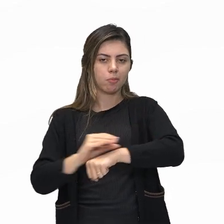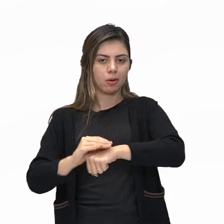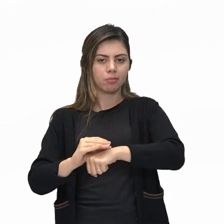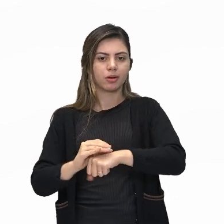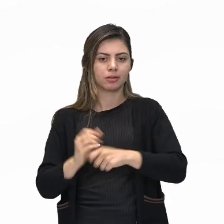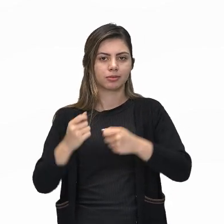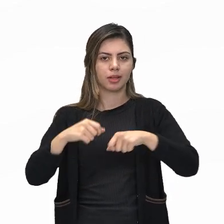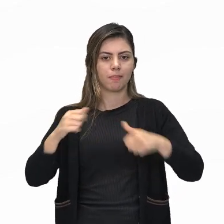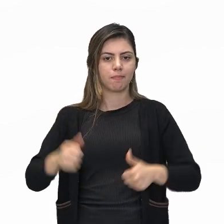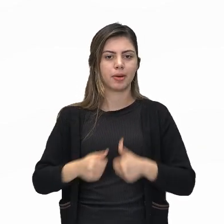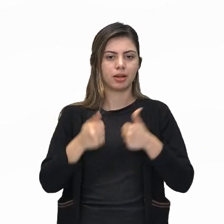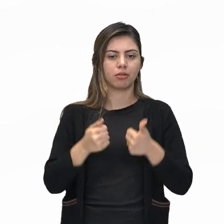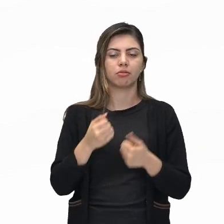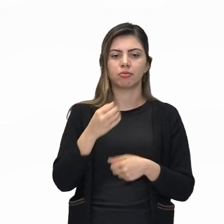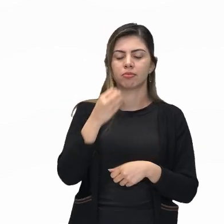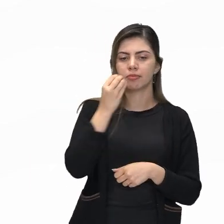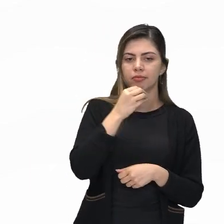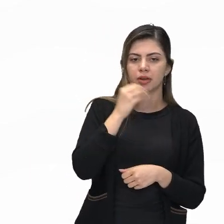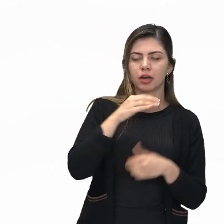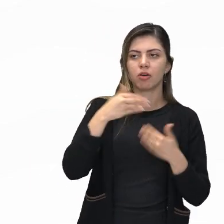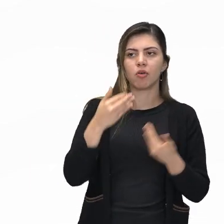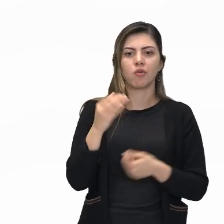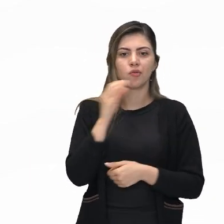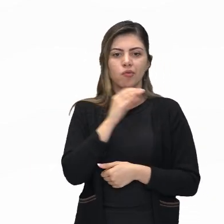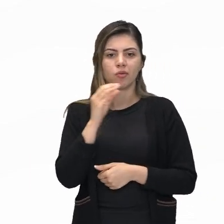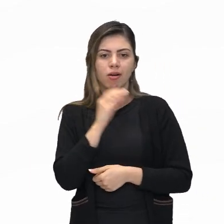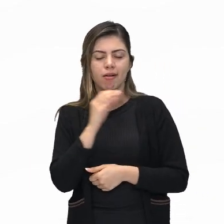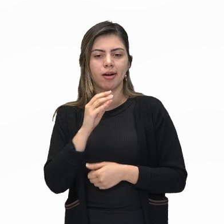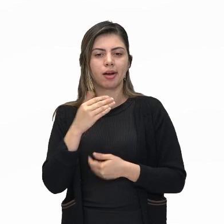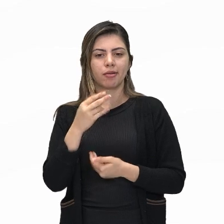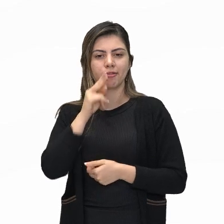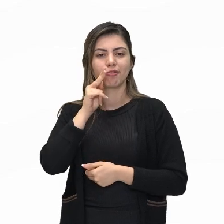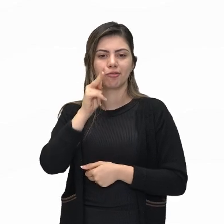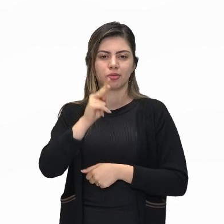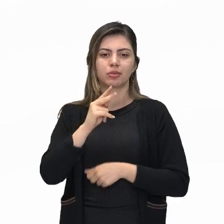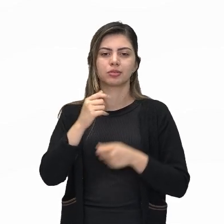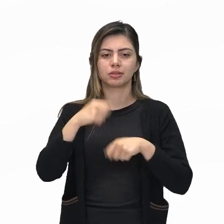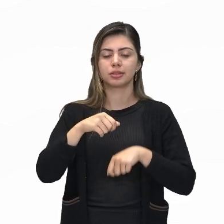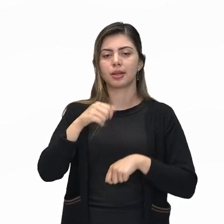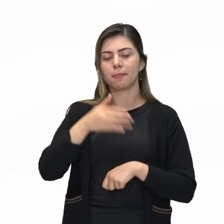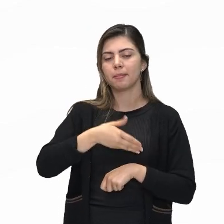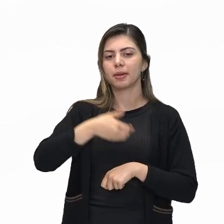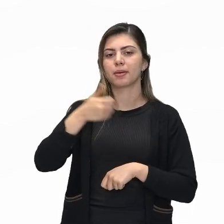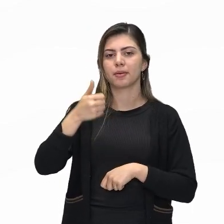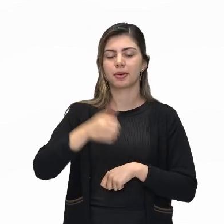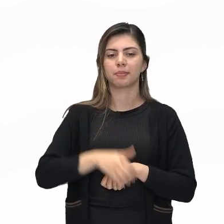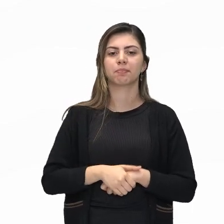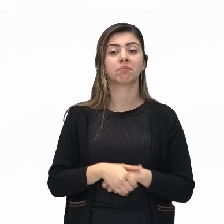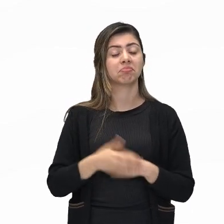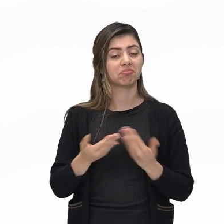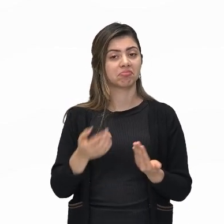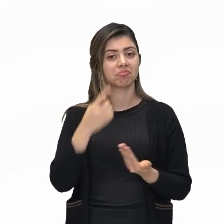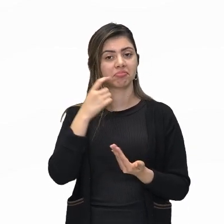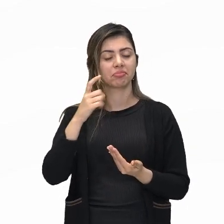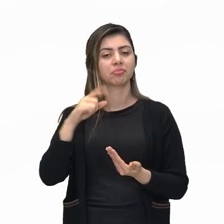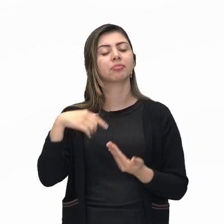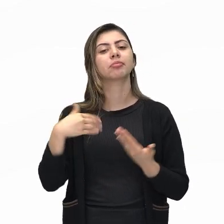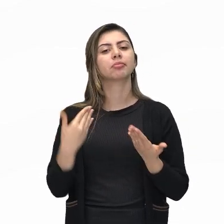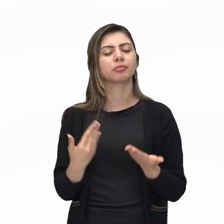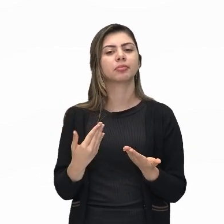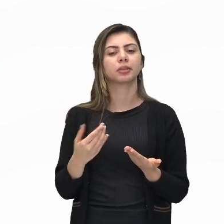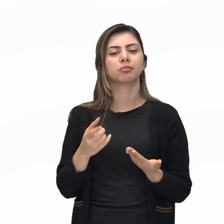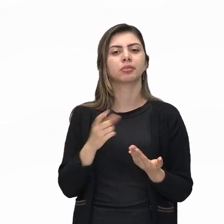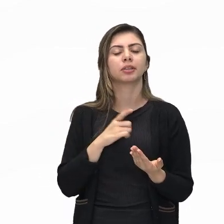intensidade ou maior que envolva os principais grupos musculares. Bem interessante. Então, falando aqui